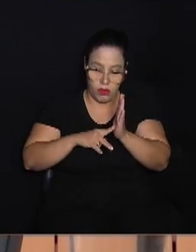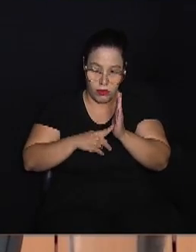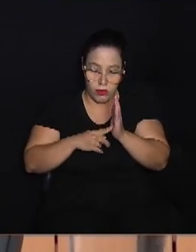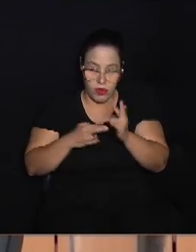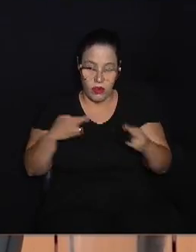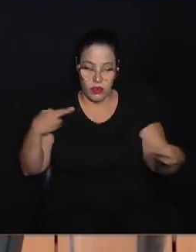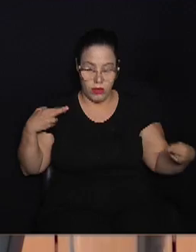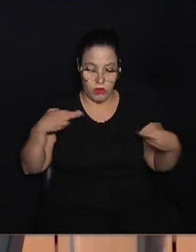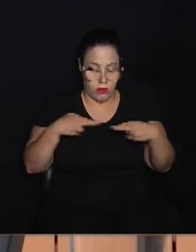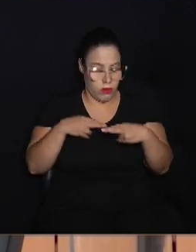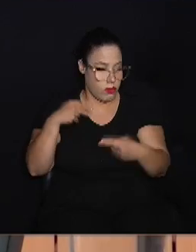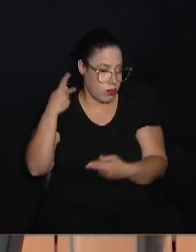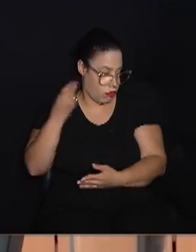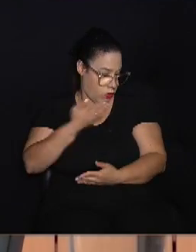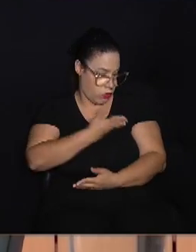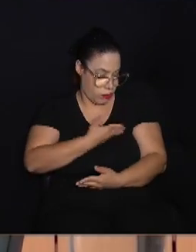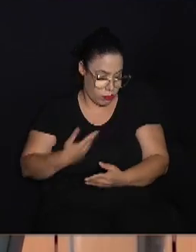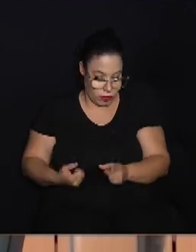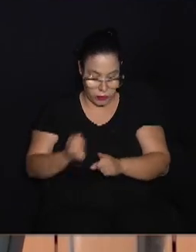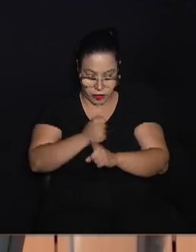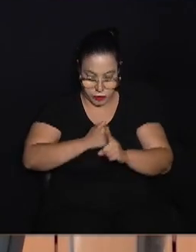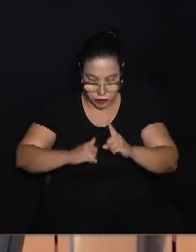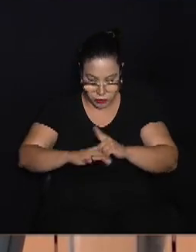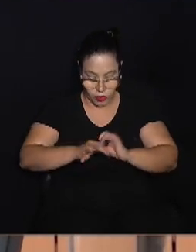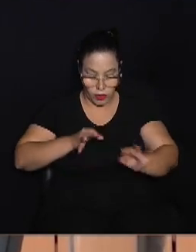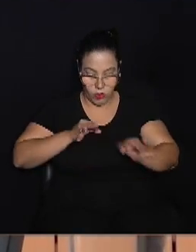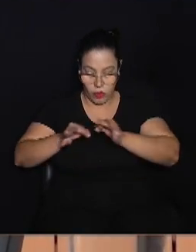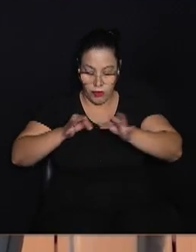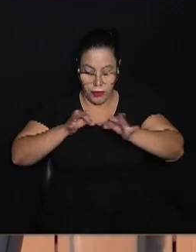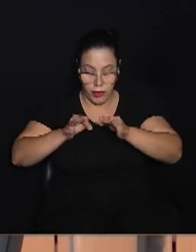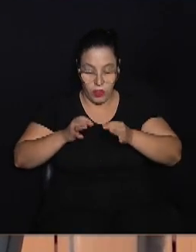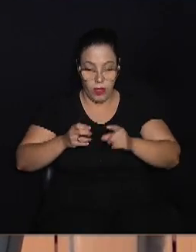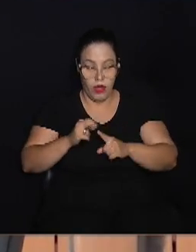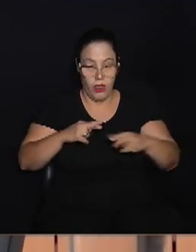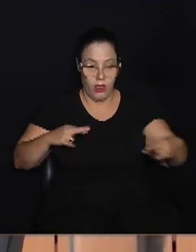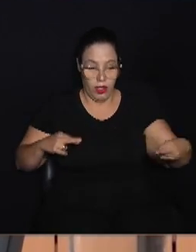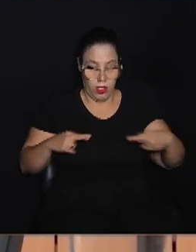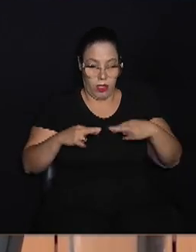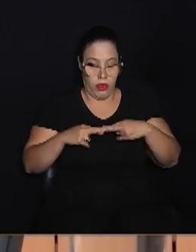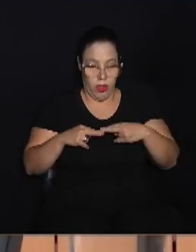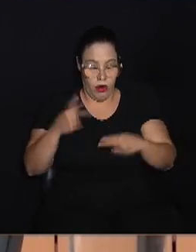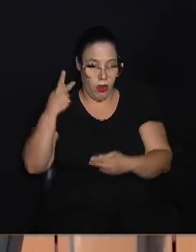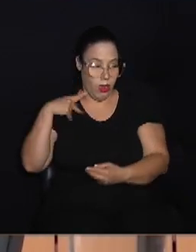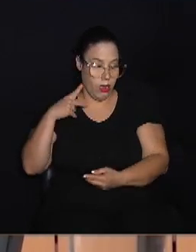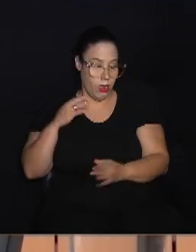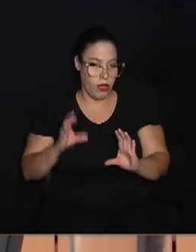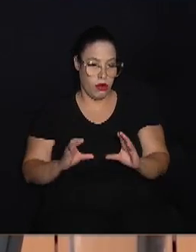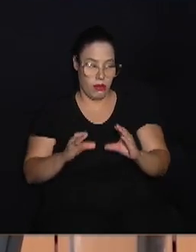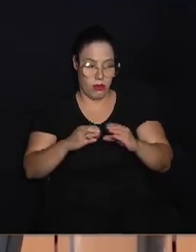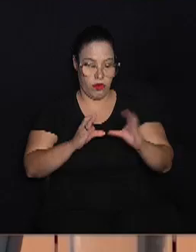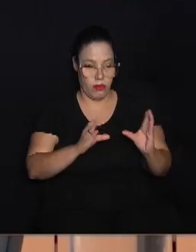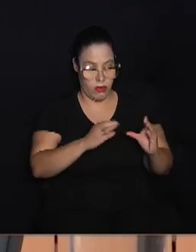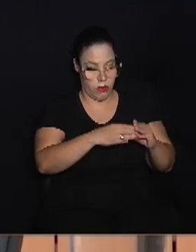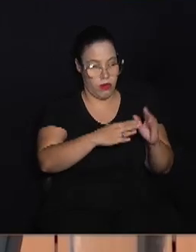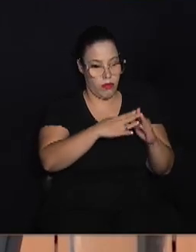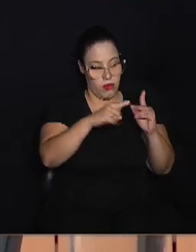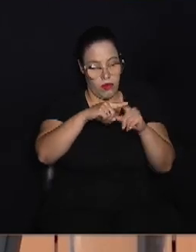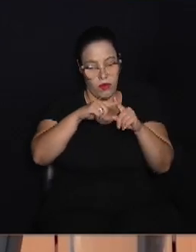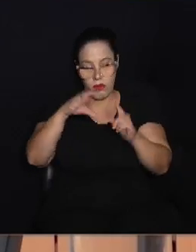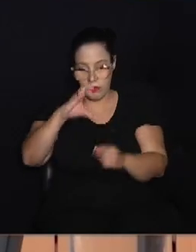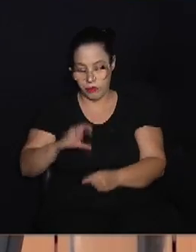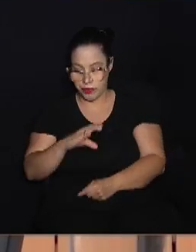relações políticas com a sociedade civil organizada, que tem relação políticas com as comunidades das igrejas